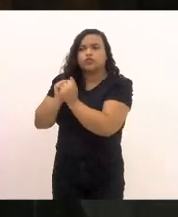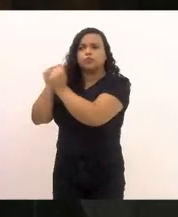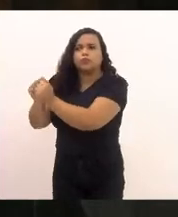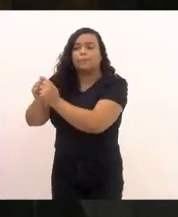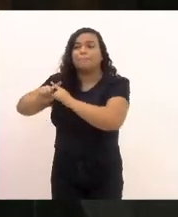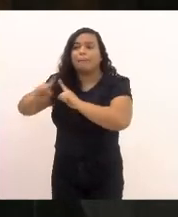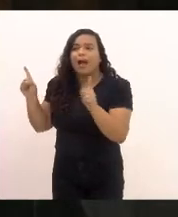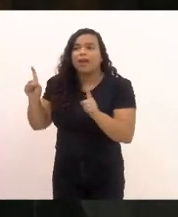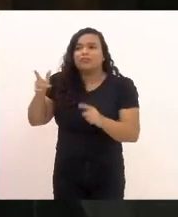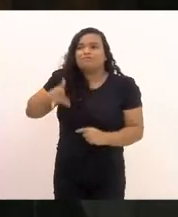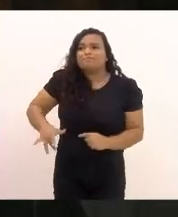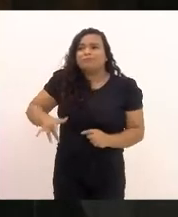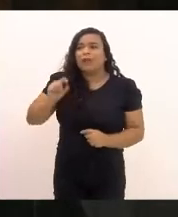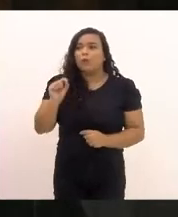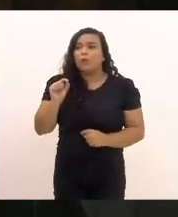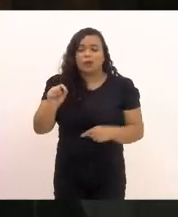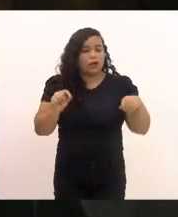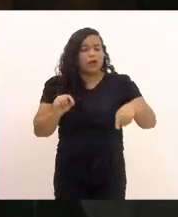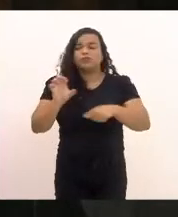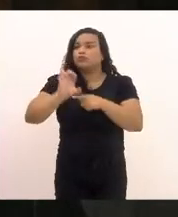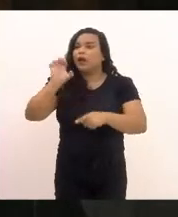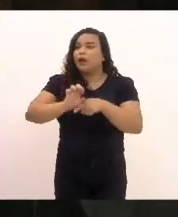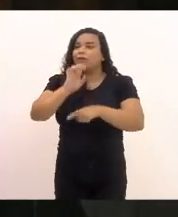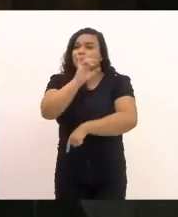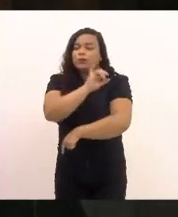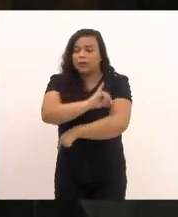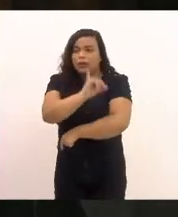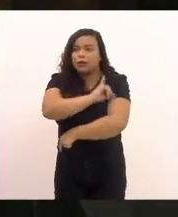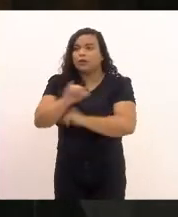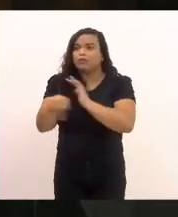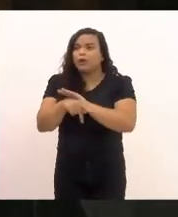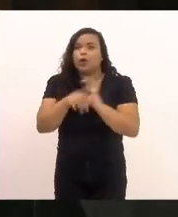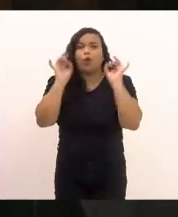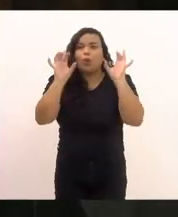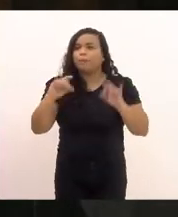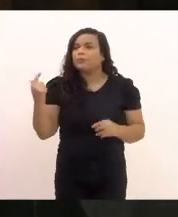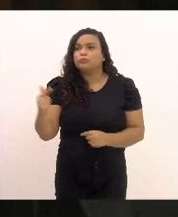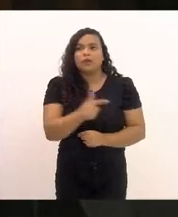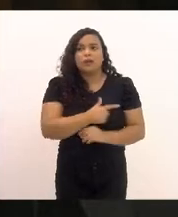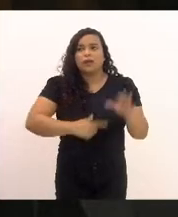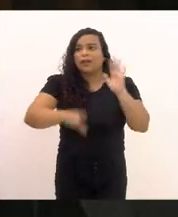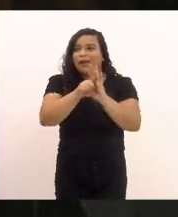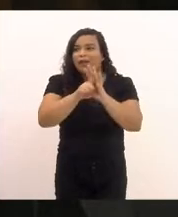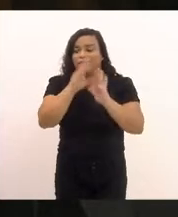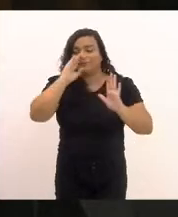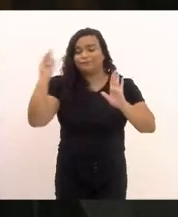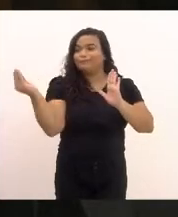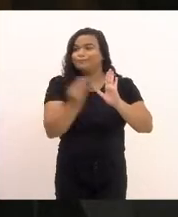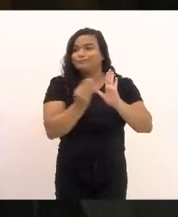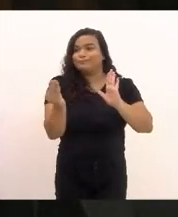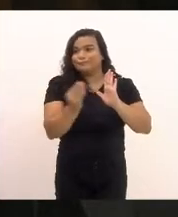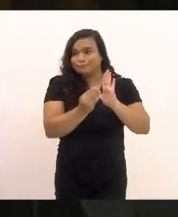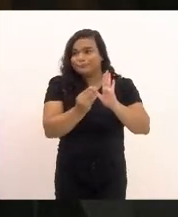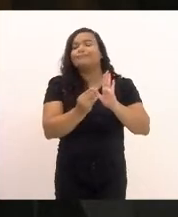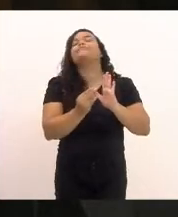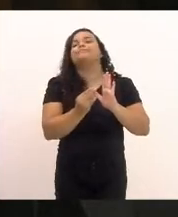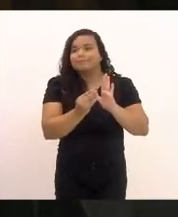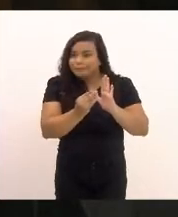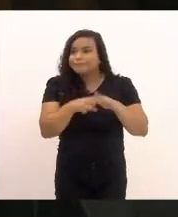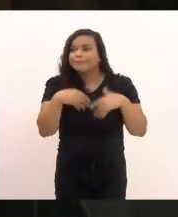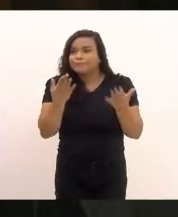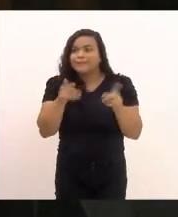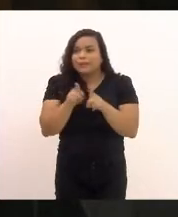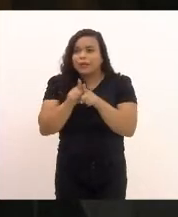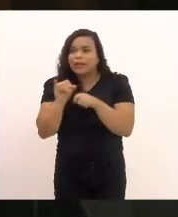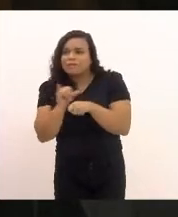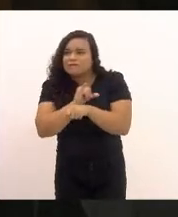infelizmente, o Estado do Rio de Janeiro tem descumprido a legislação federal e, de forma